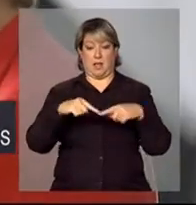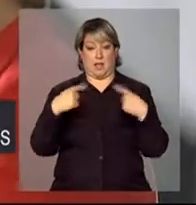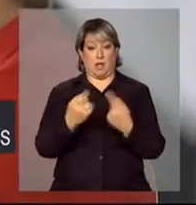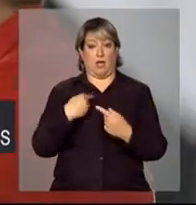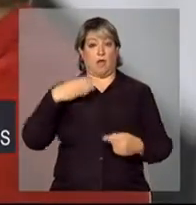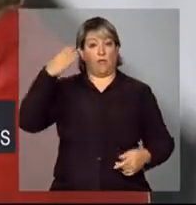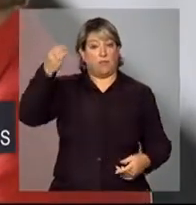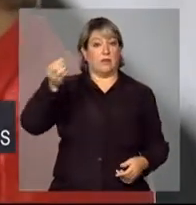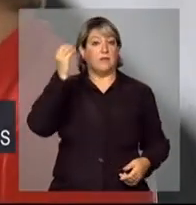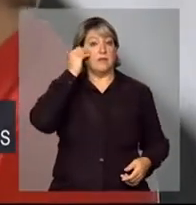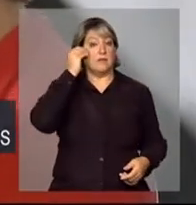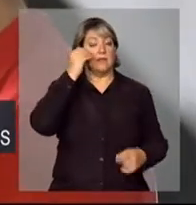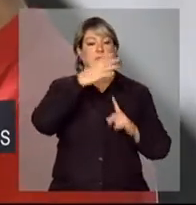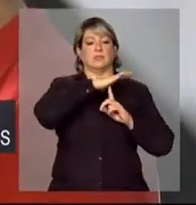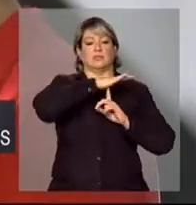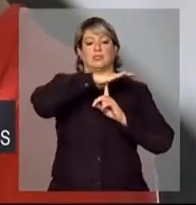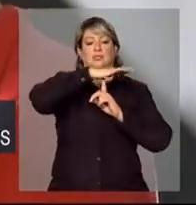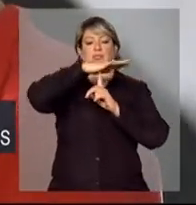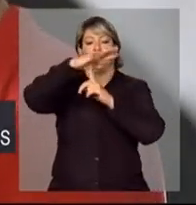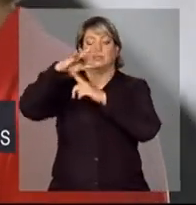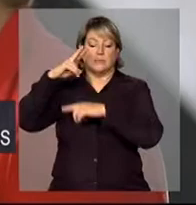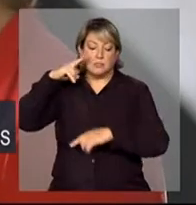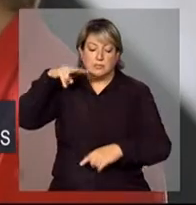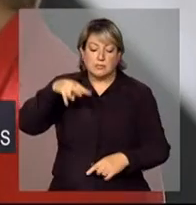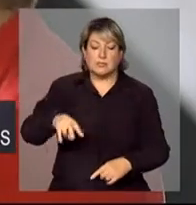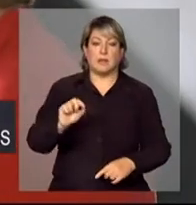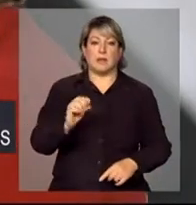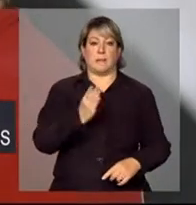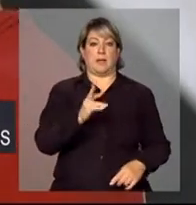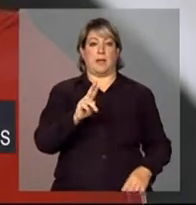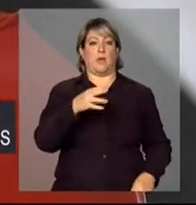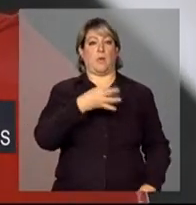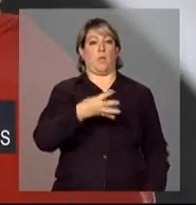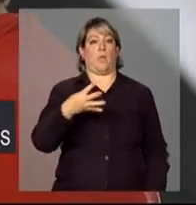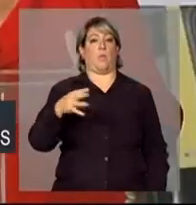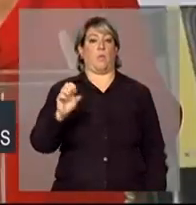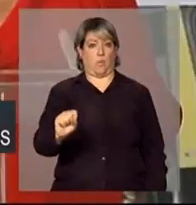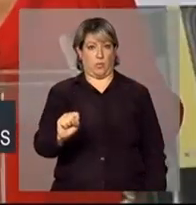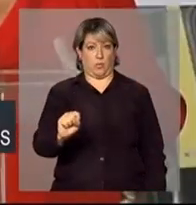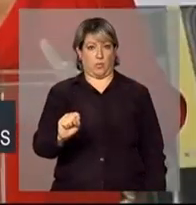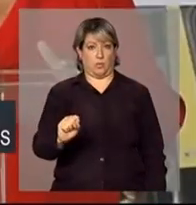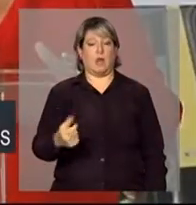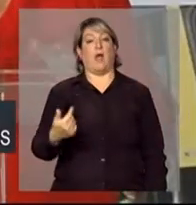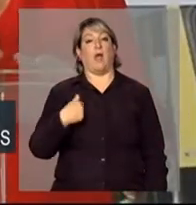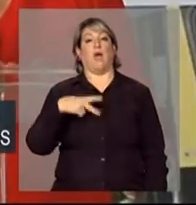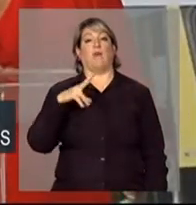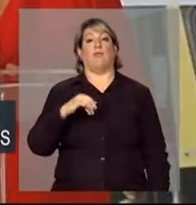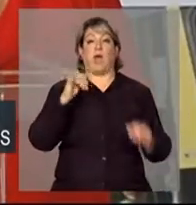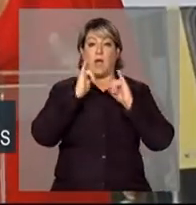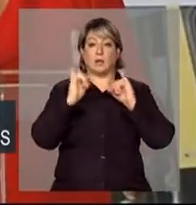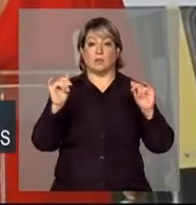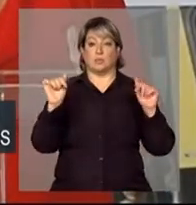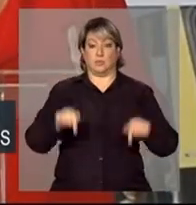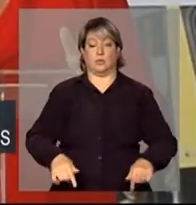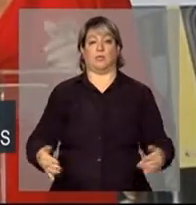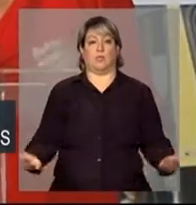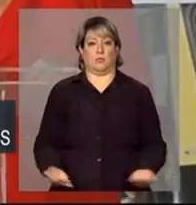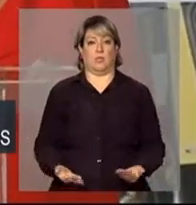reunião, eu vou sobrevoar a BR-448. E eu anuncio hoje aqui,